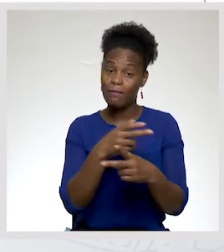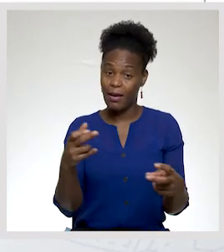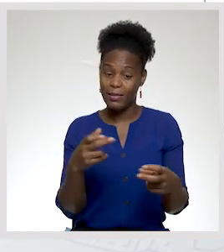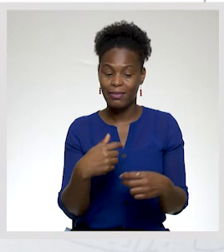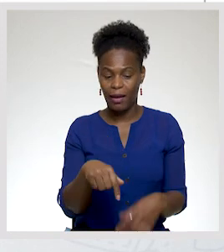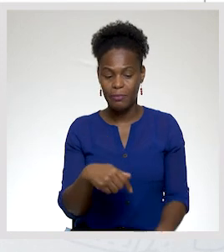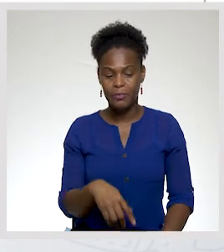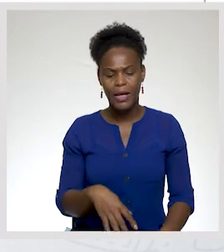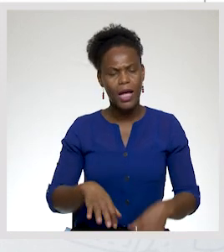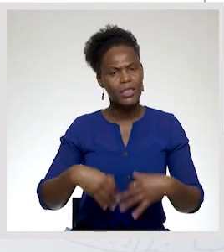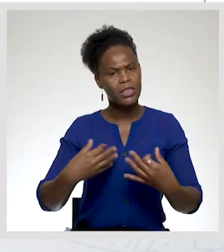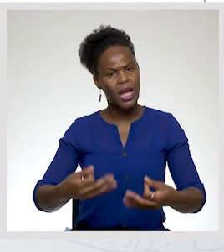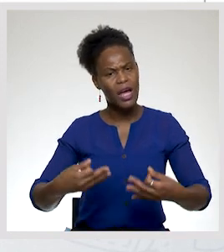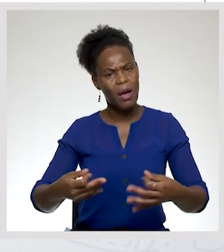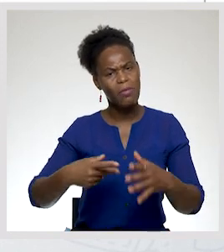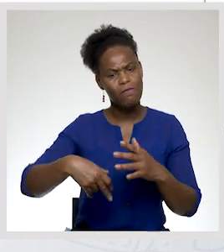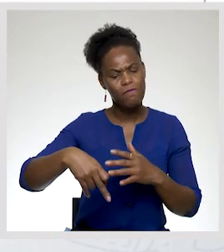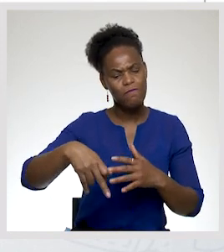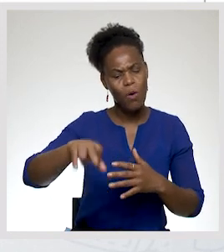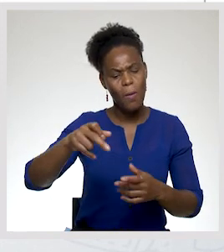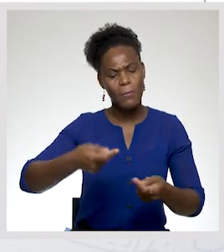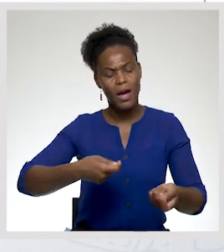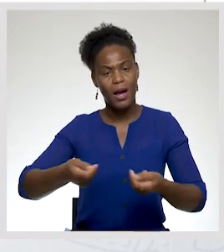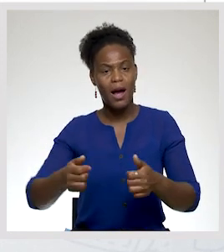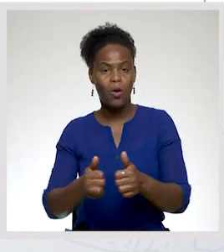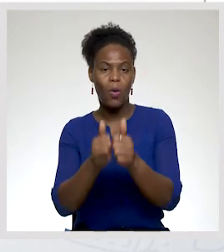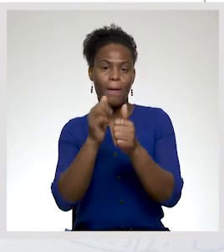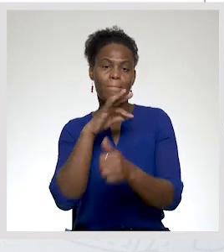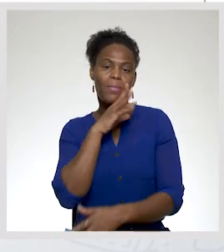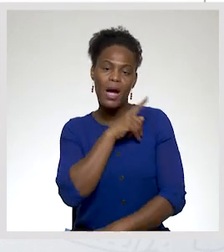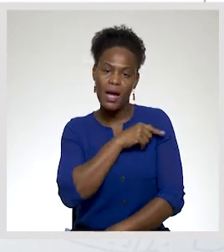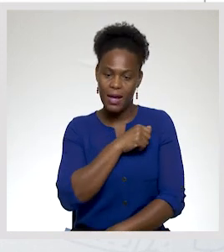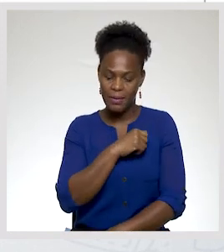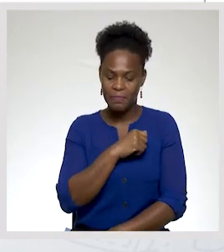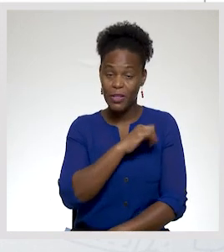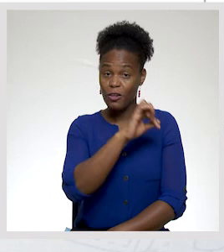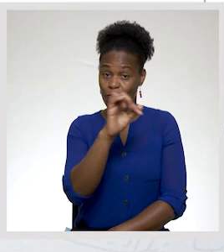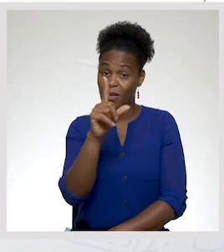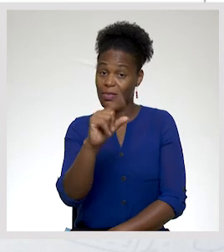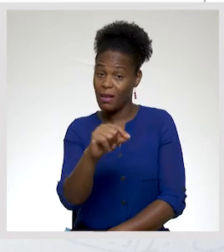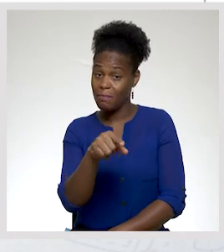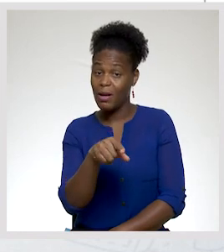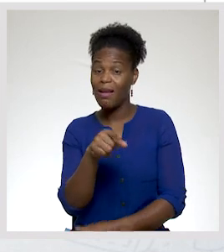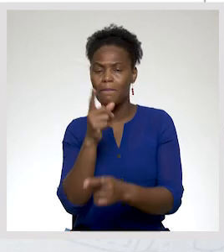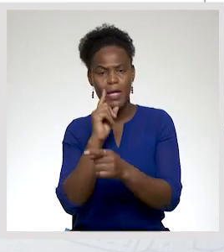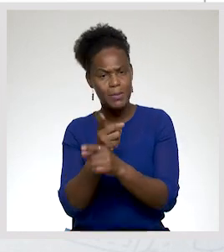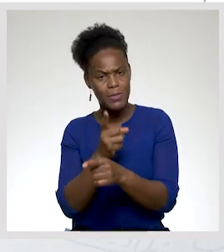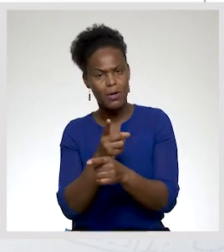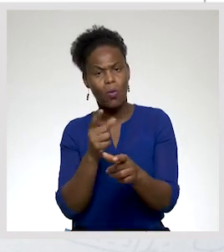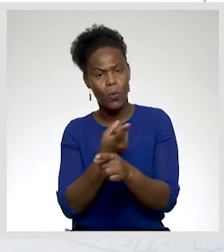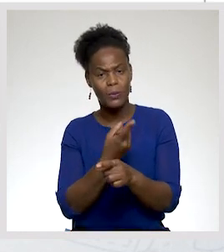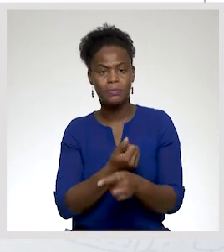Na segunda frase, temos sempre vou ao mercado com a mãe. Vocês também terão de fazer